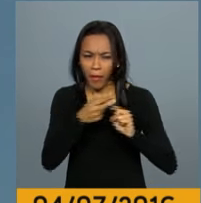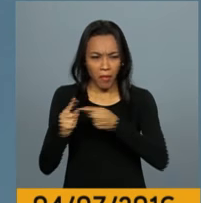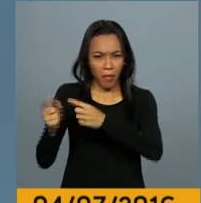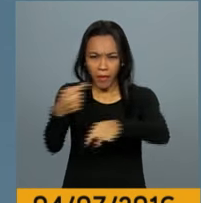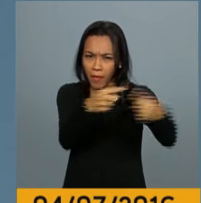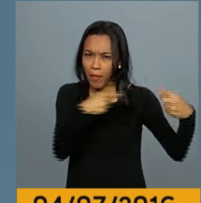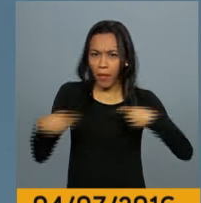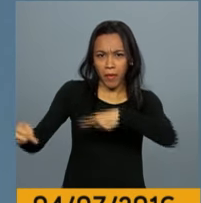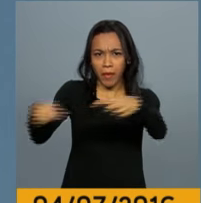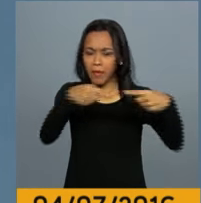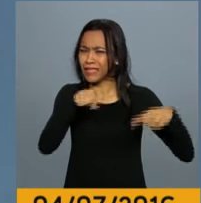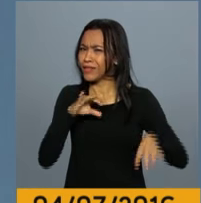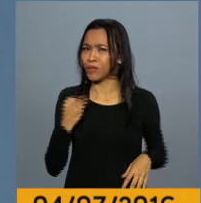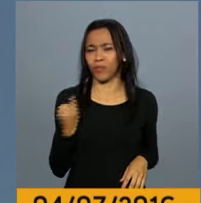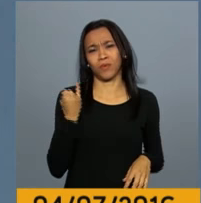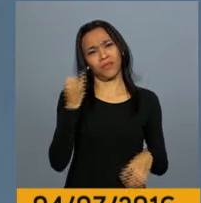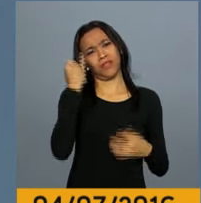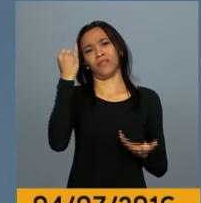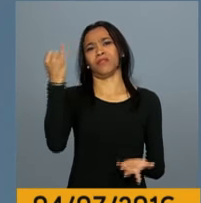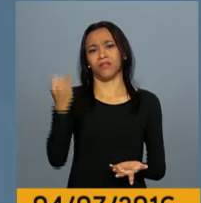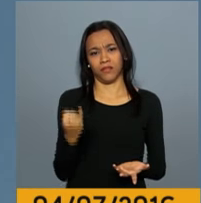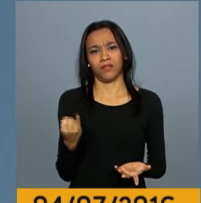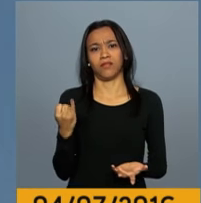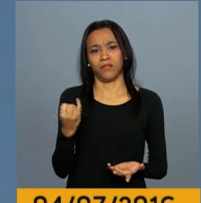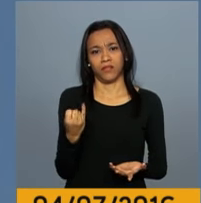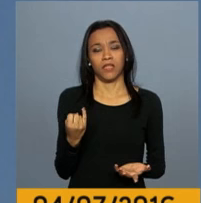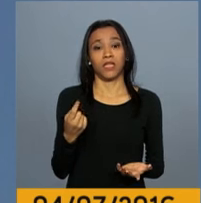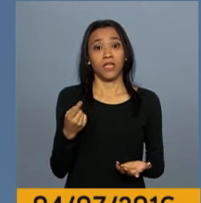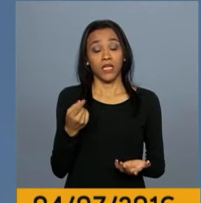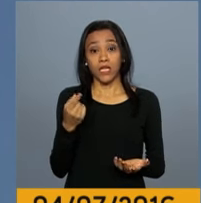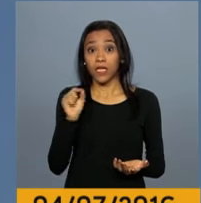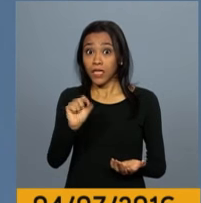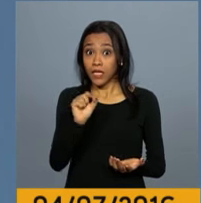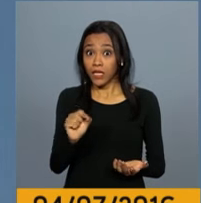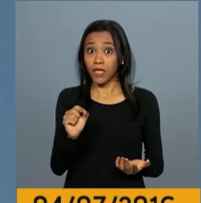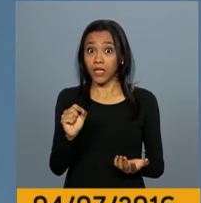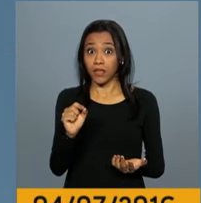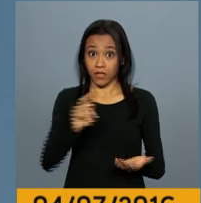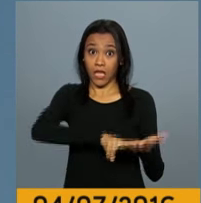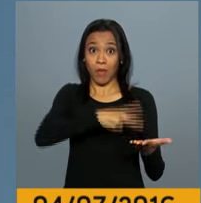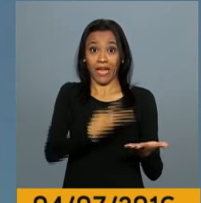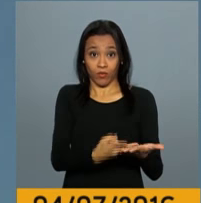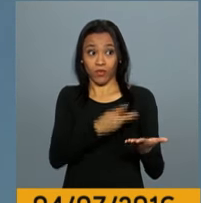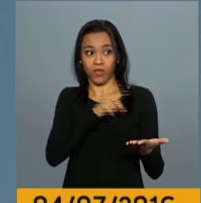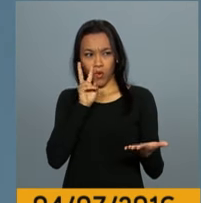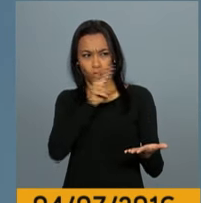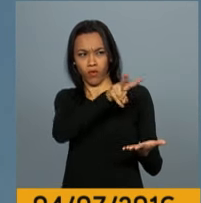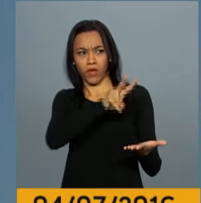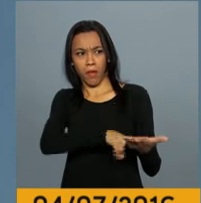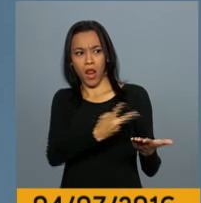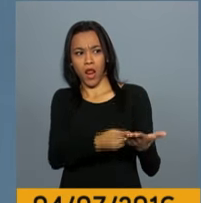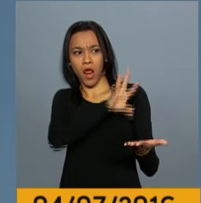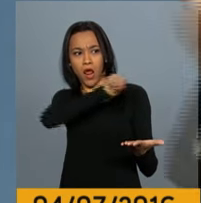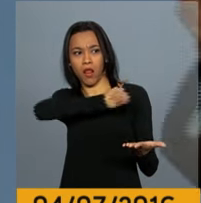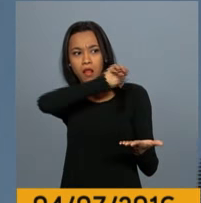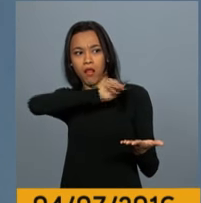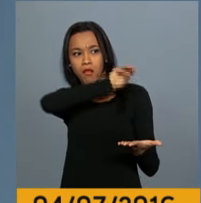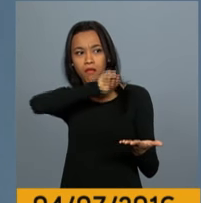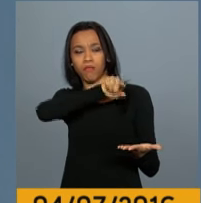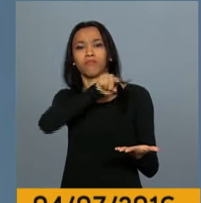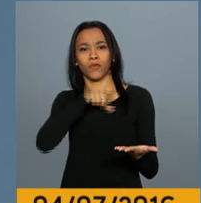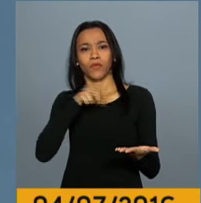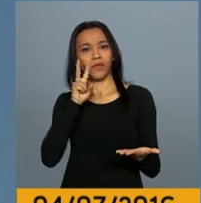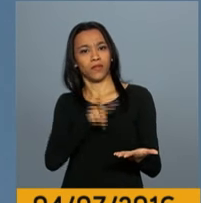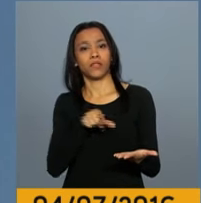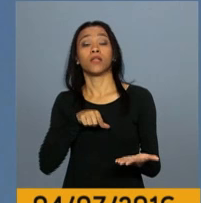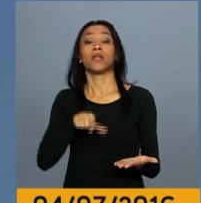trazendo os ouvidos atentos, e a tradução está sendo simultânea, estou percebendo aqui, mas os ouvidos